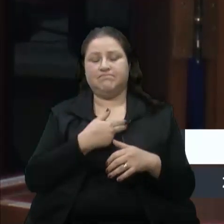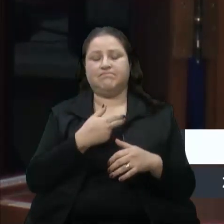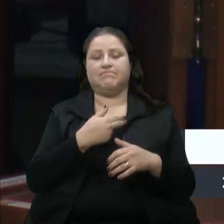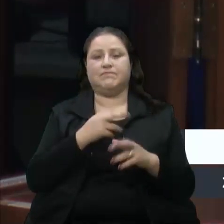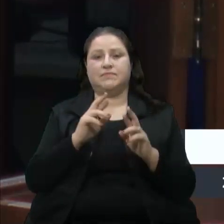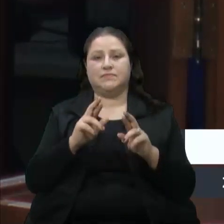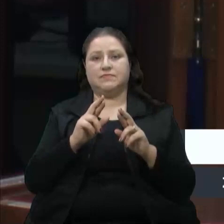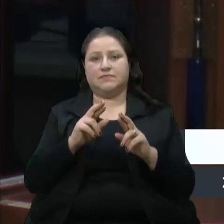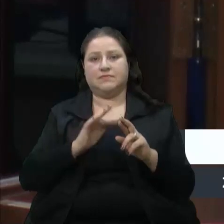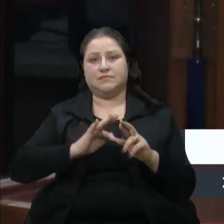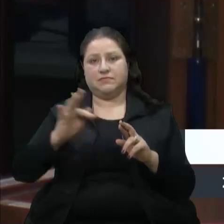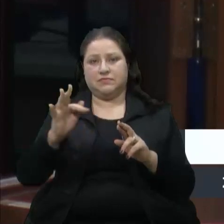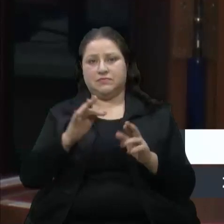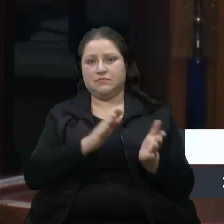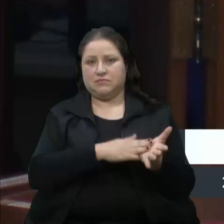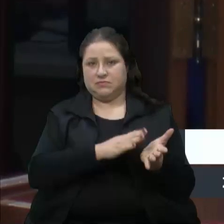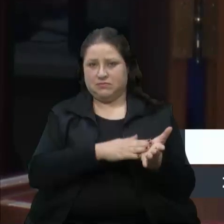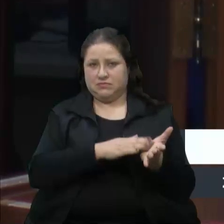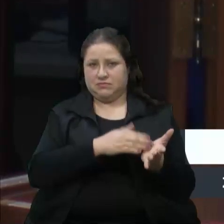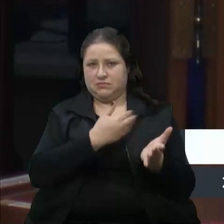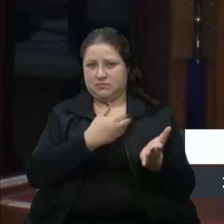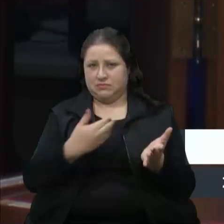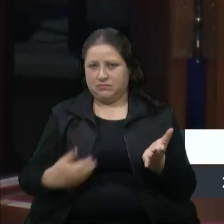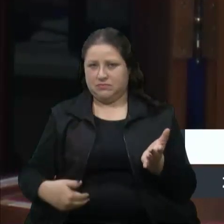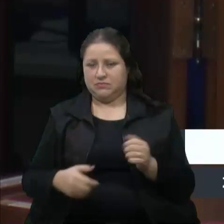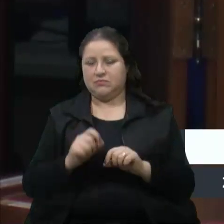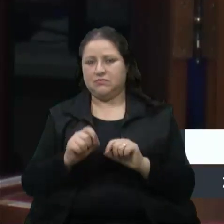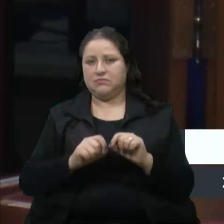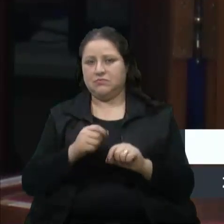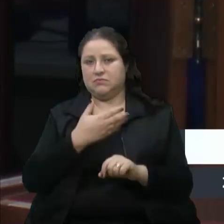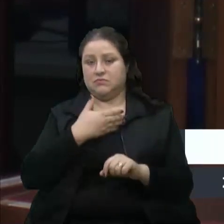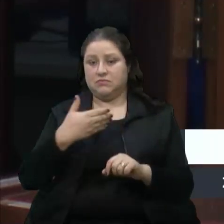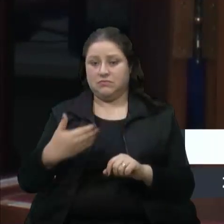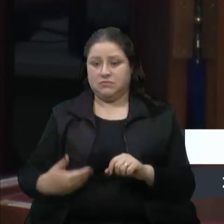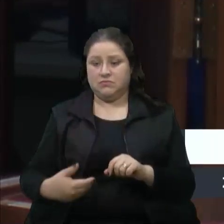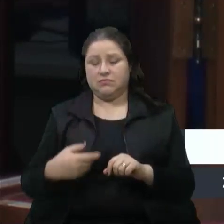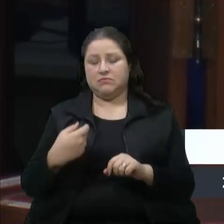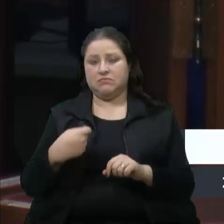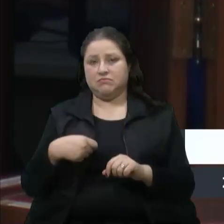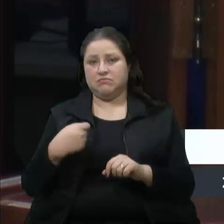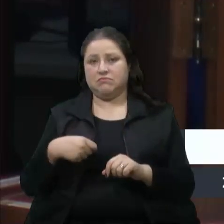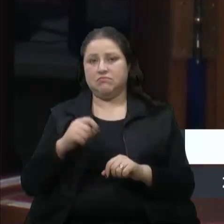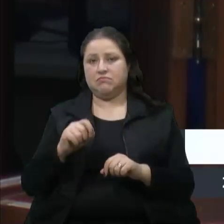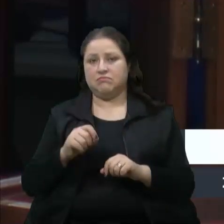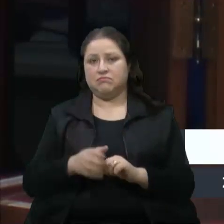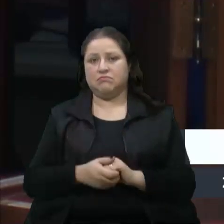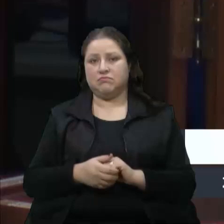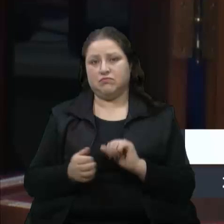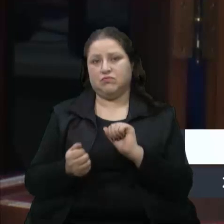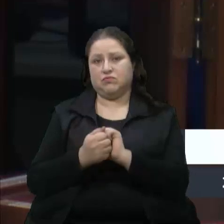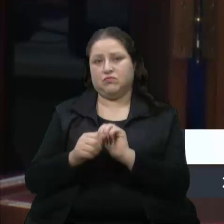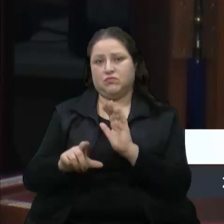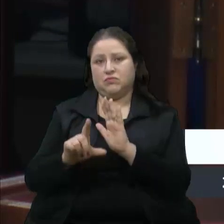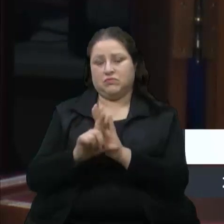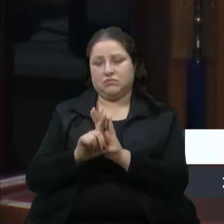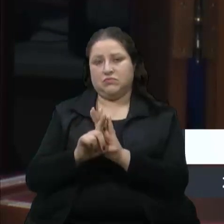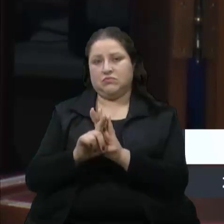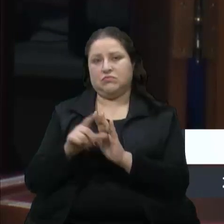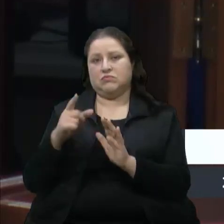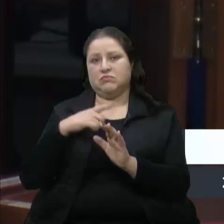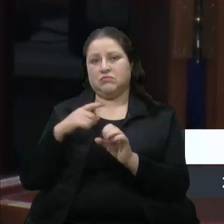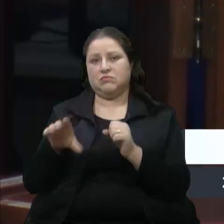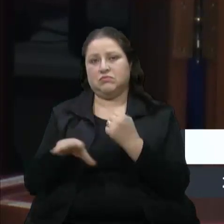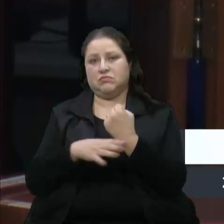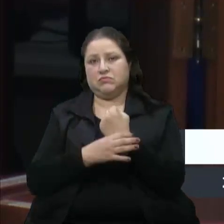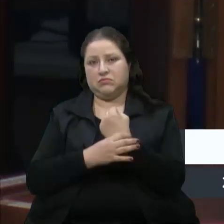cobrança para o poder público, a gente entenda que o poder público esteja, através desta lei, né, que ele tenha a segurança